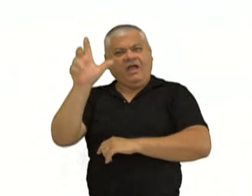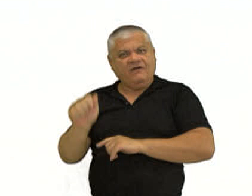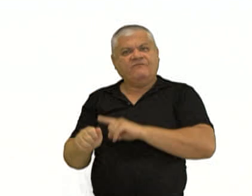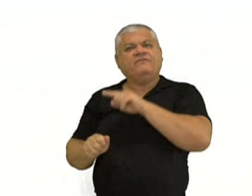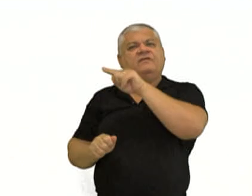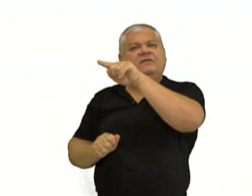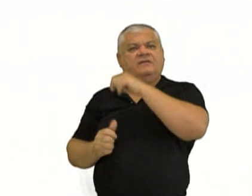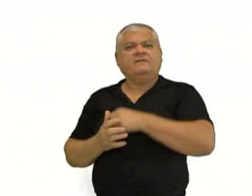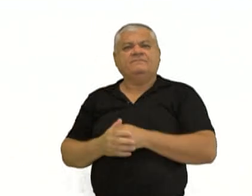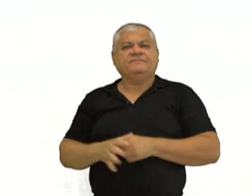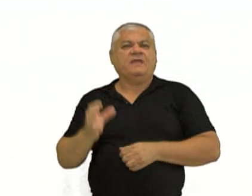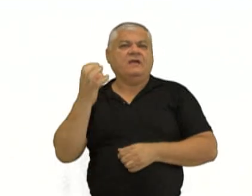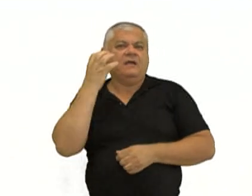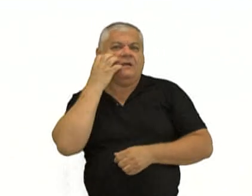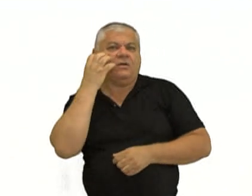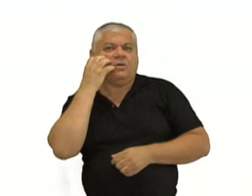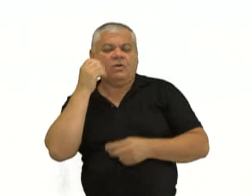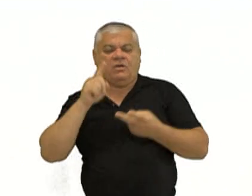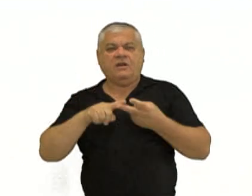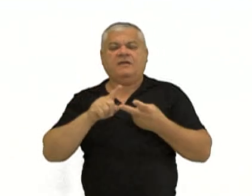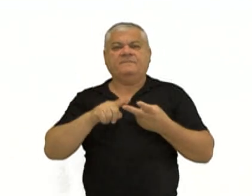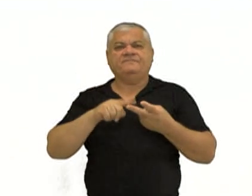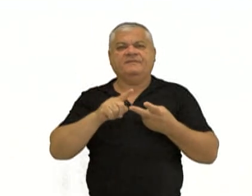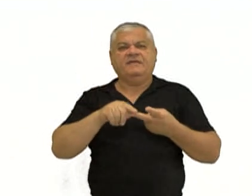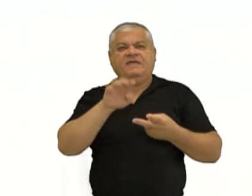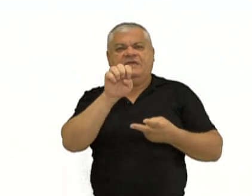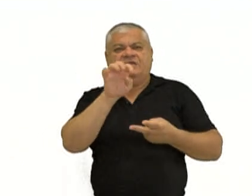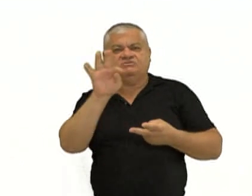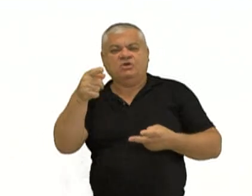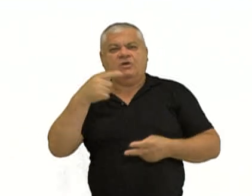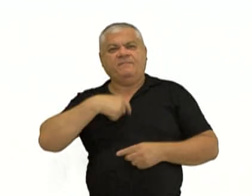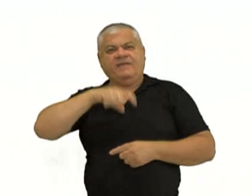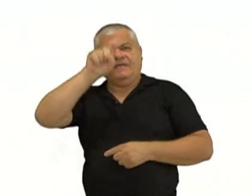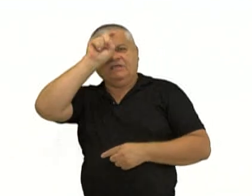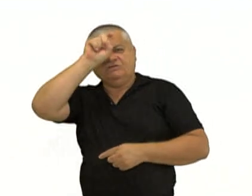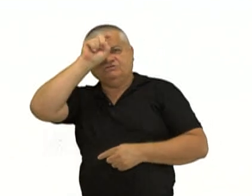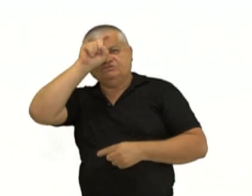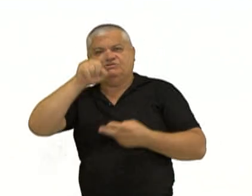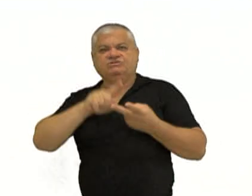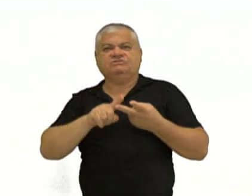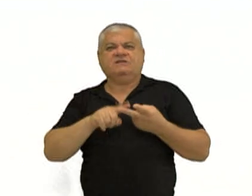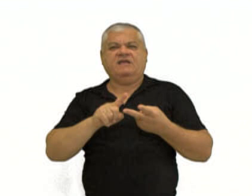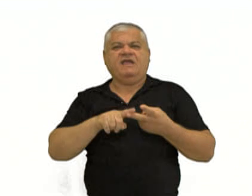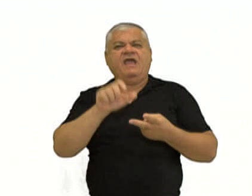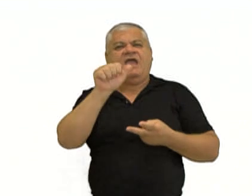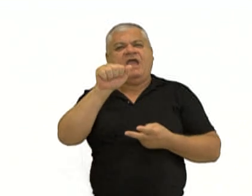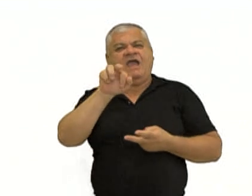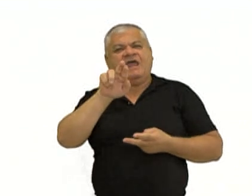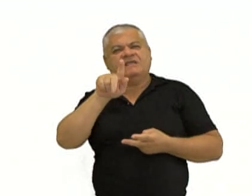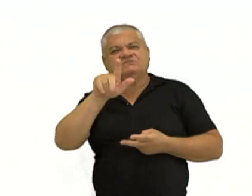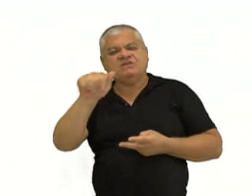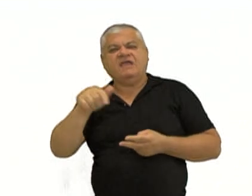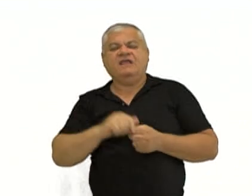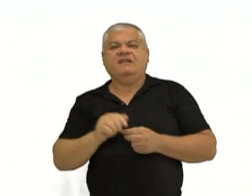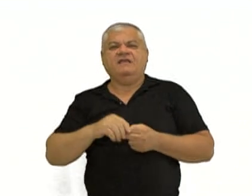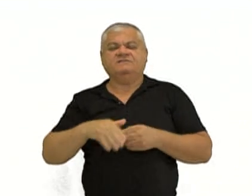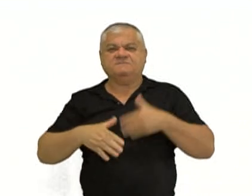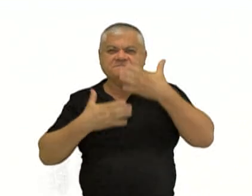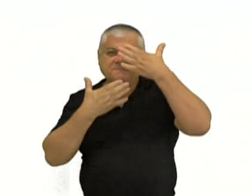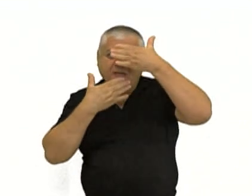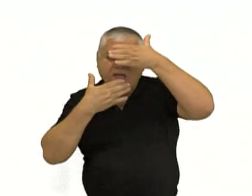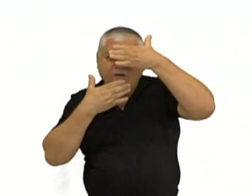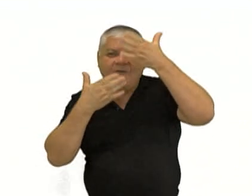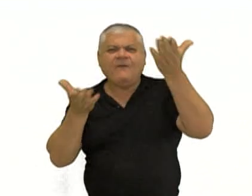exemplo, Angola, Etiópia, Egito, Argélia, Marrocos,